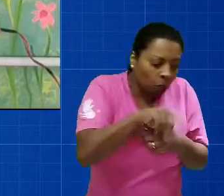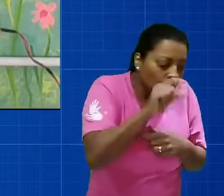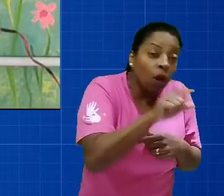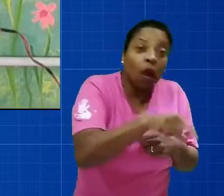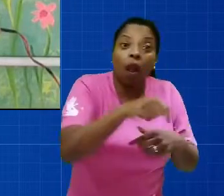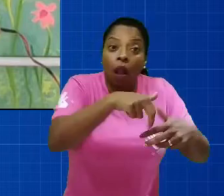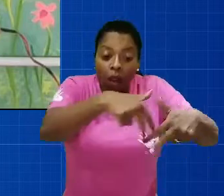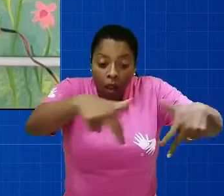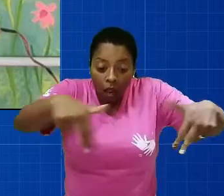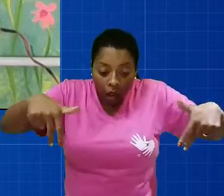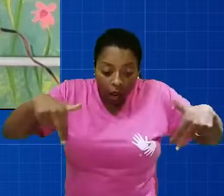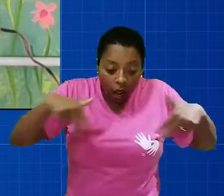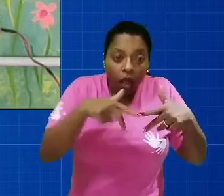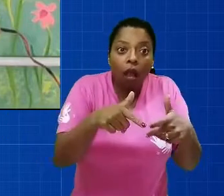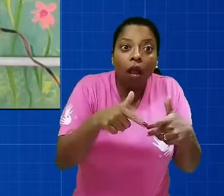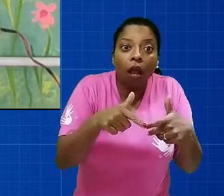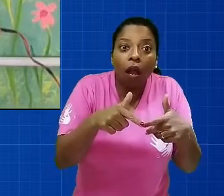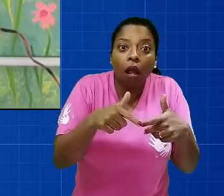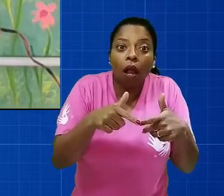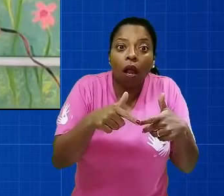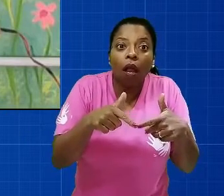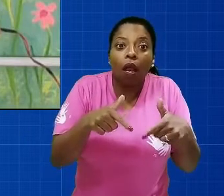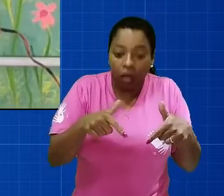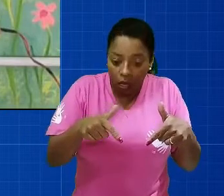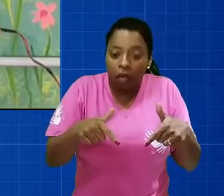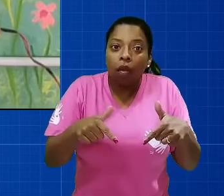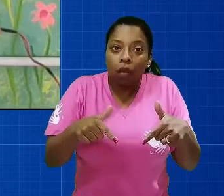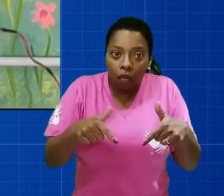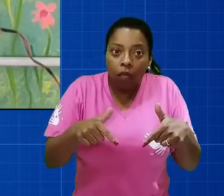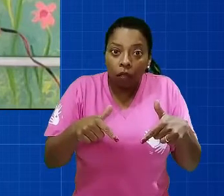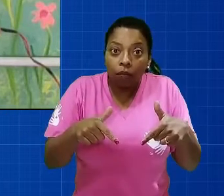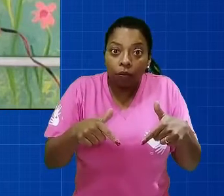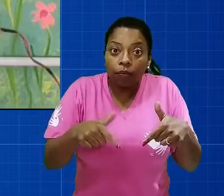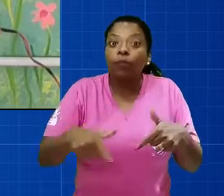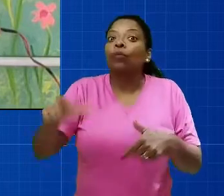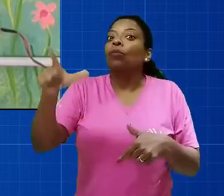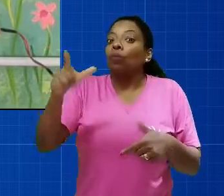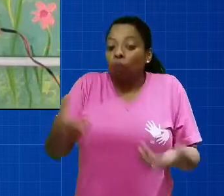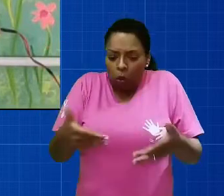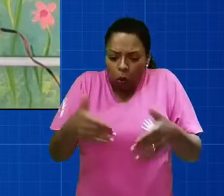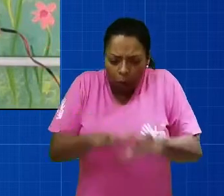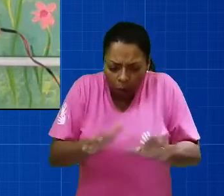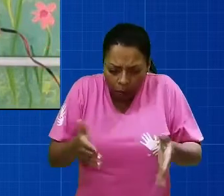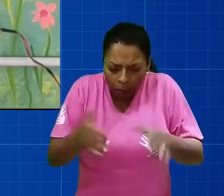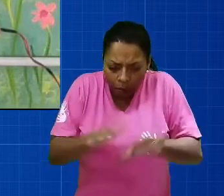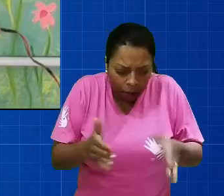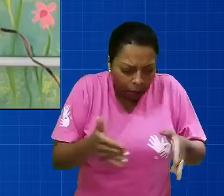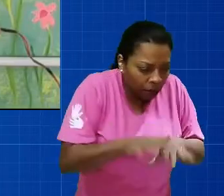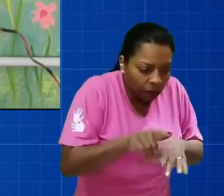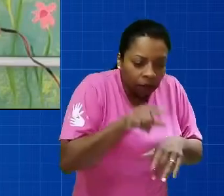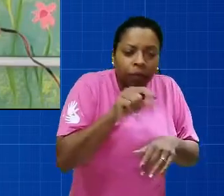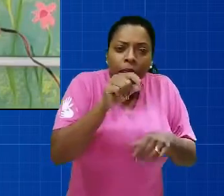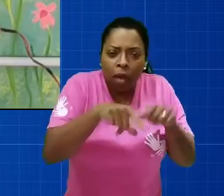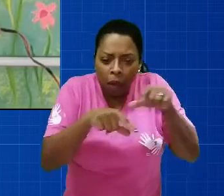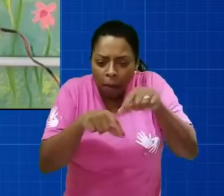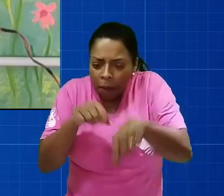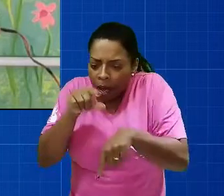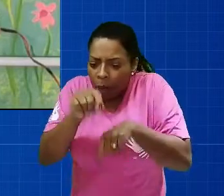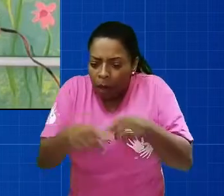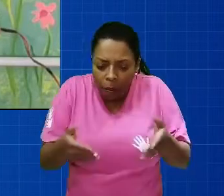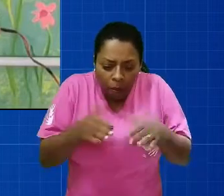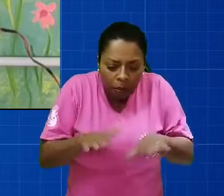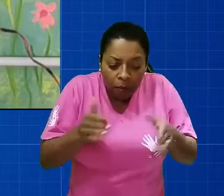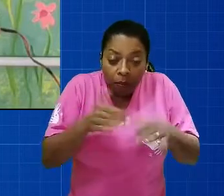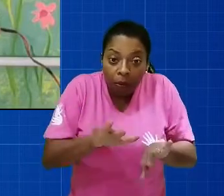a jogar as sementes dentro dos buracos e enterraram de novo as sementes. Então os pássaros que